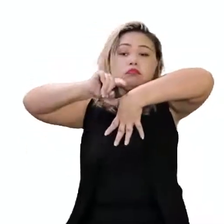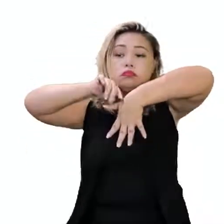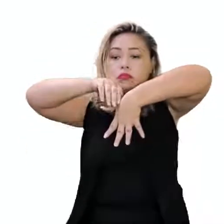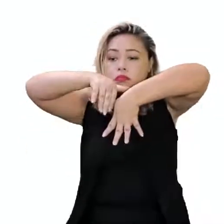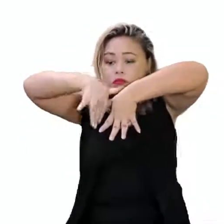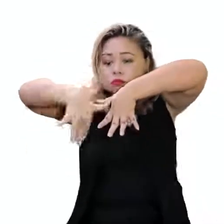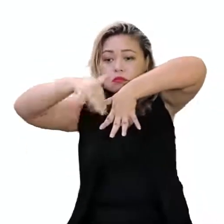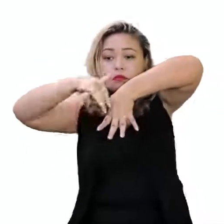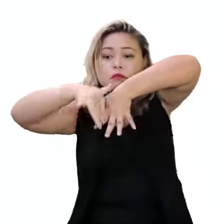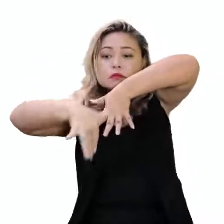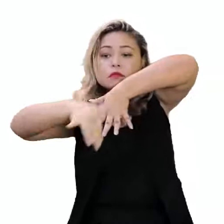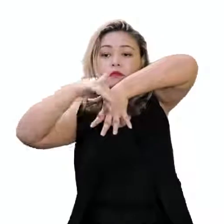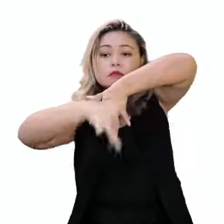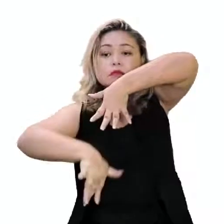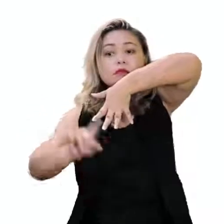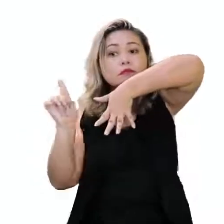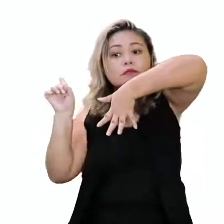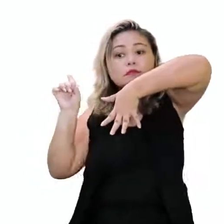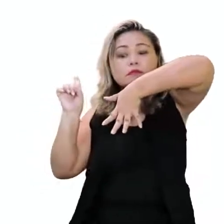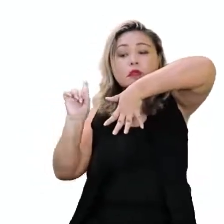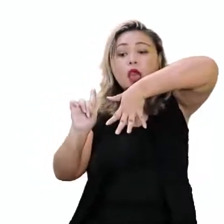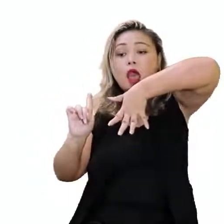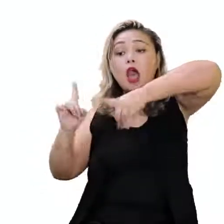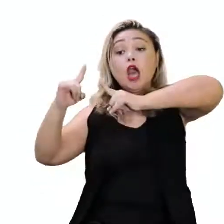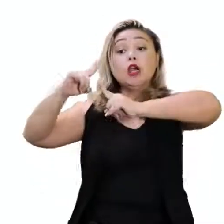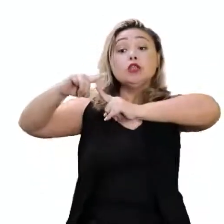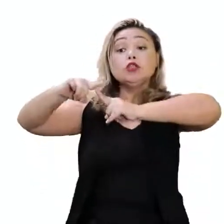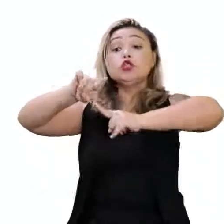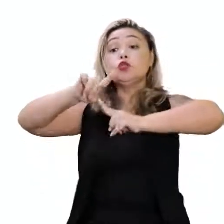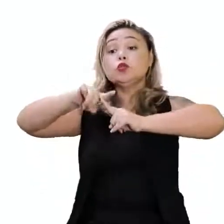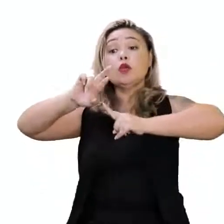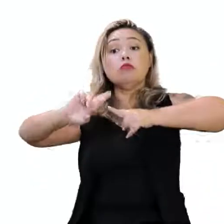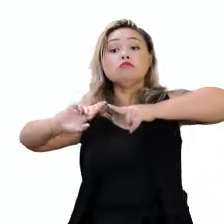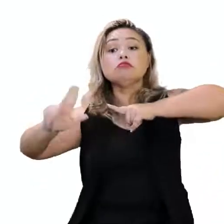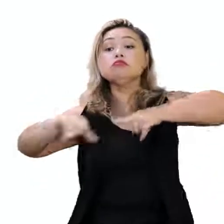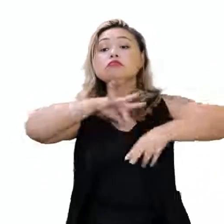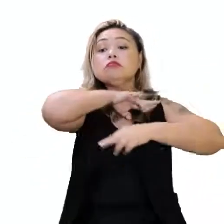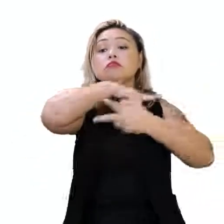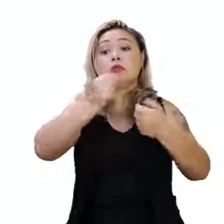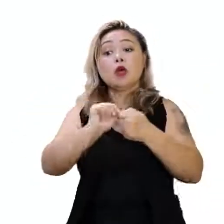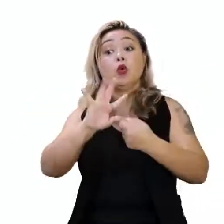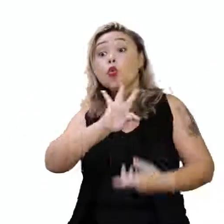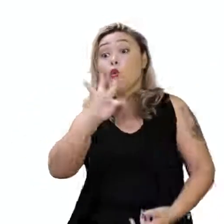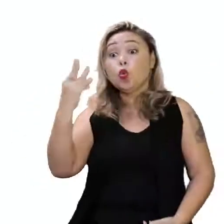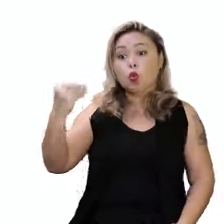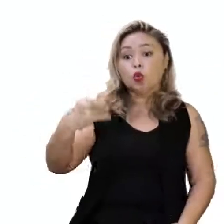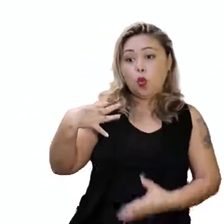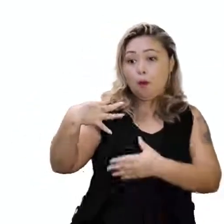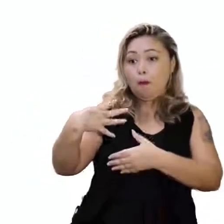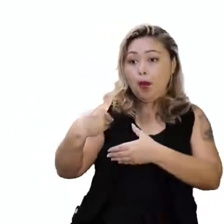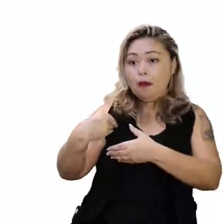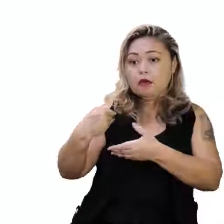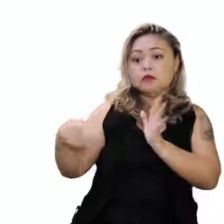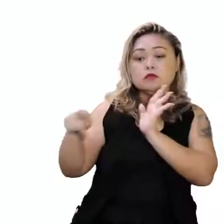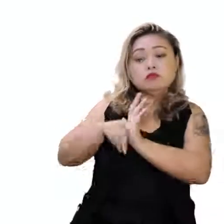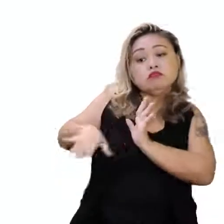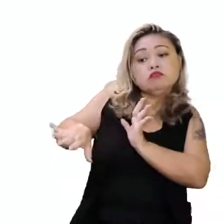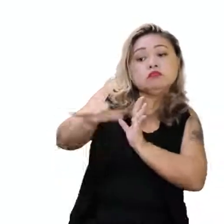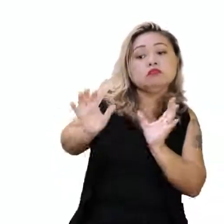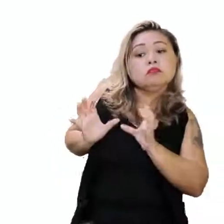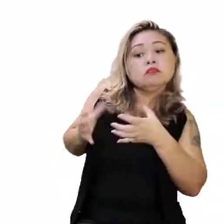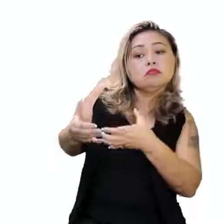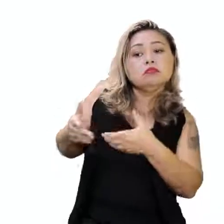várias ramificações, surgindo vários tipos de animais. Mamíferos, tá bom? E esses organismos